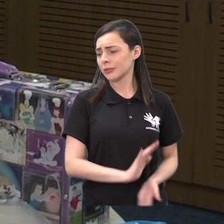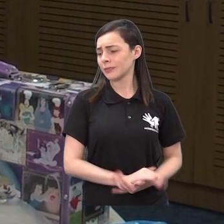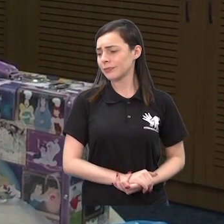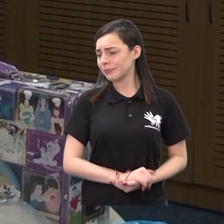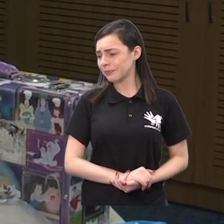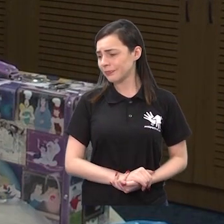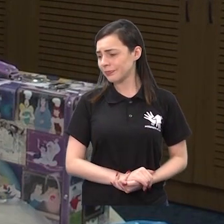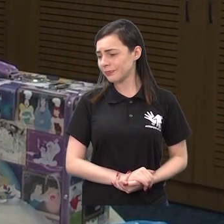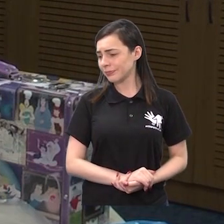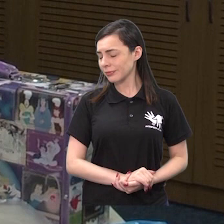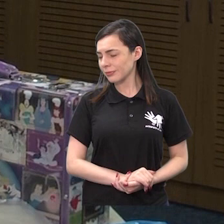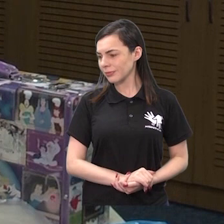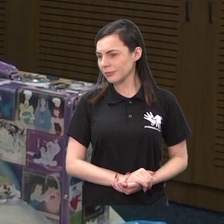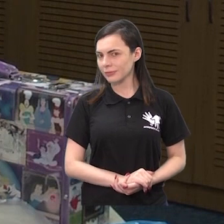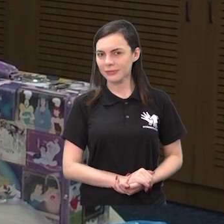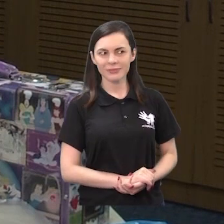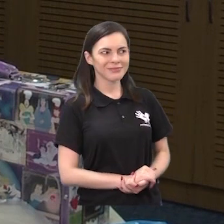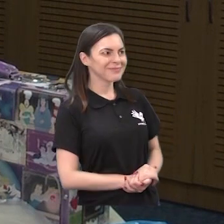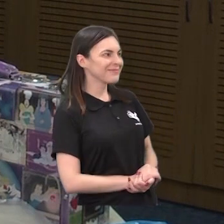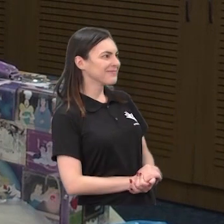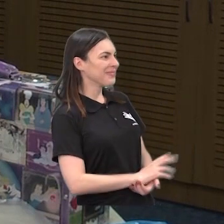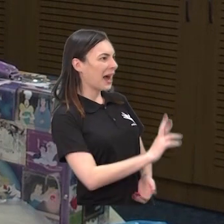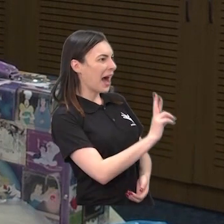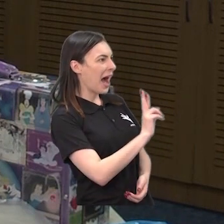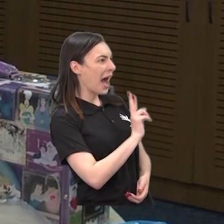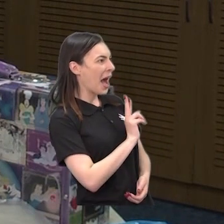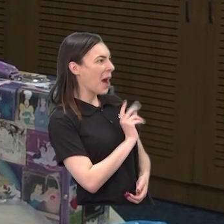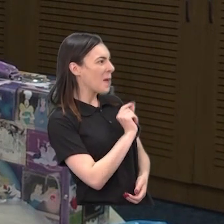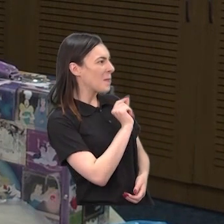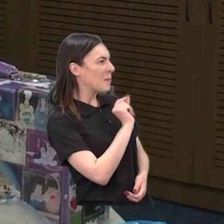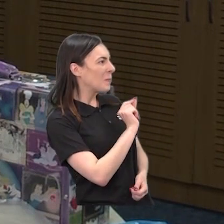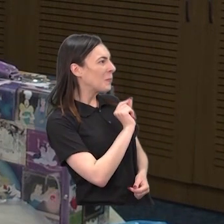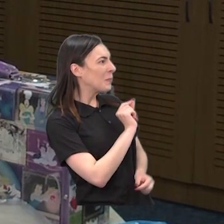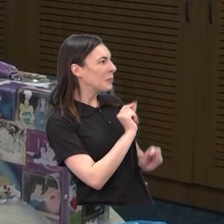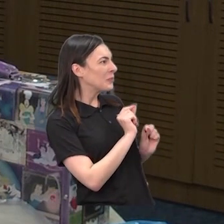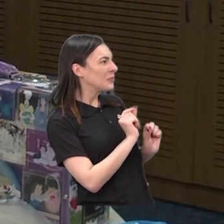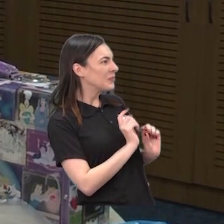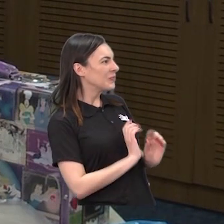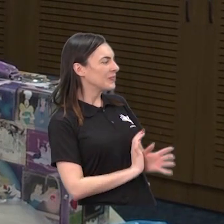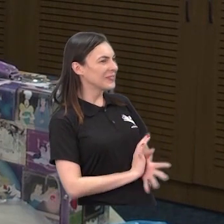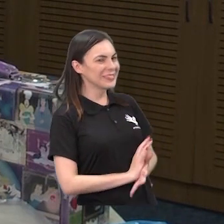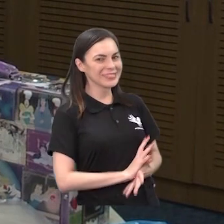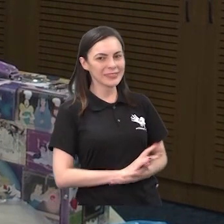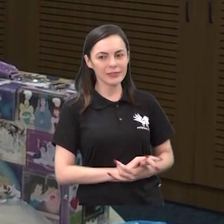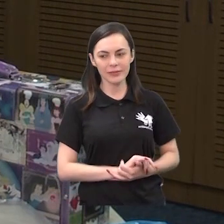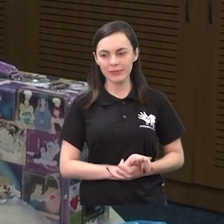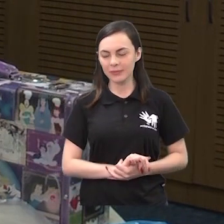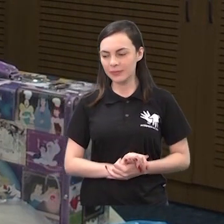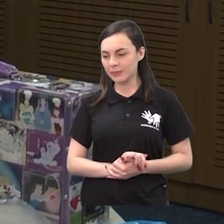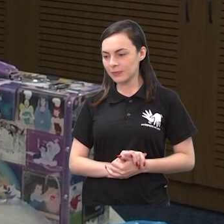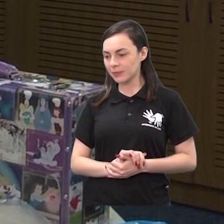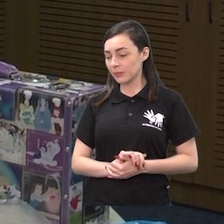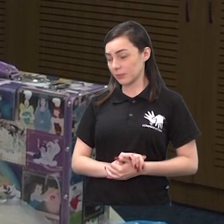ela. E o que foi que ela respondeu, Sapinho Cururu?